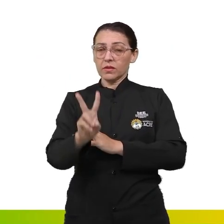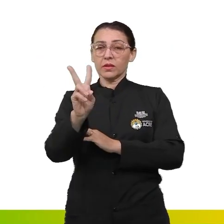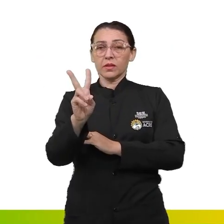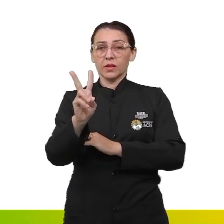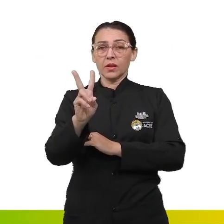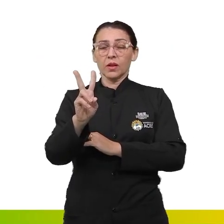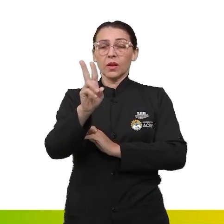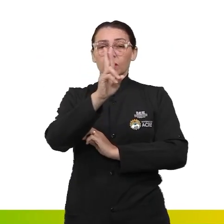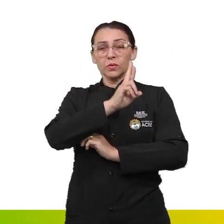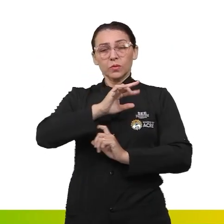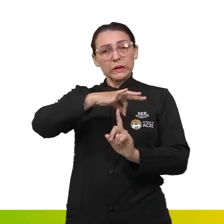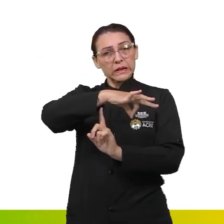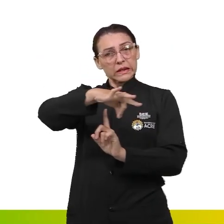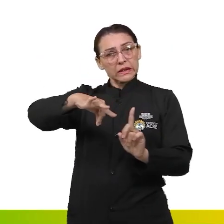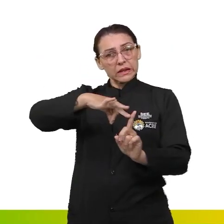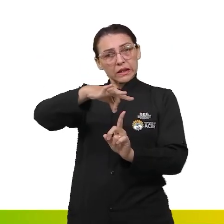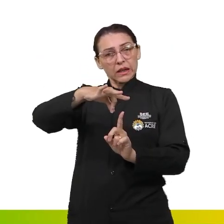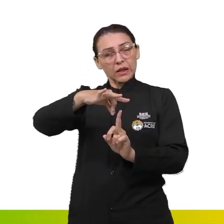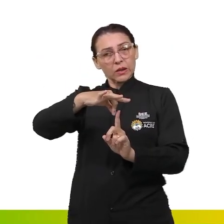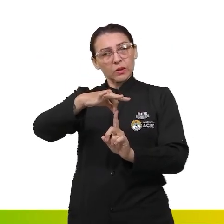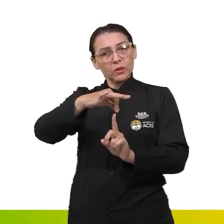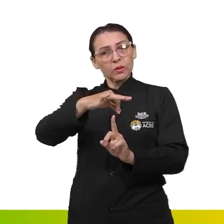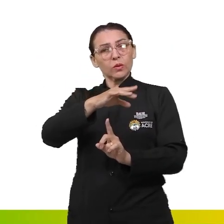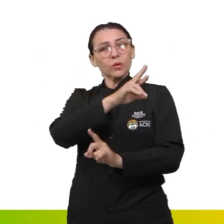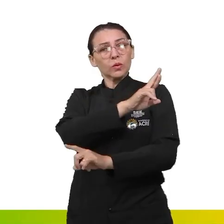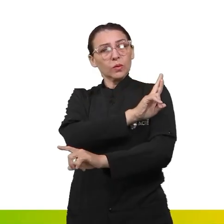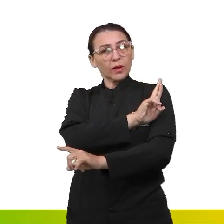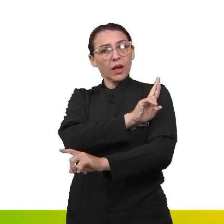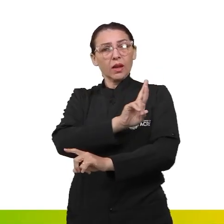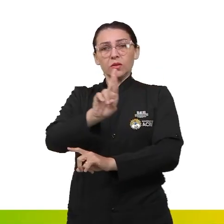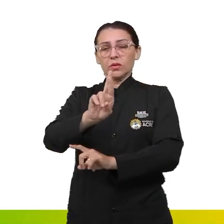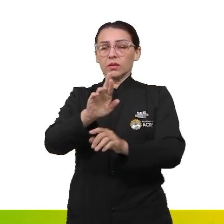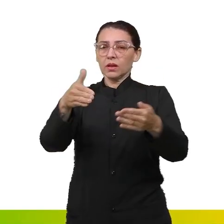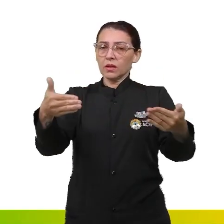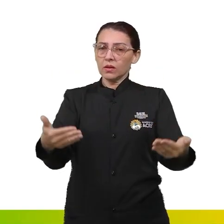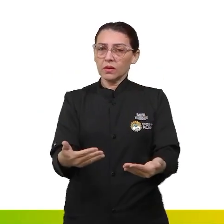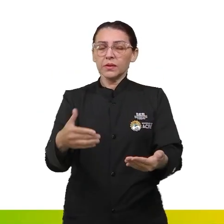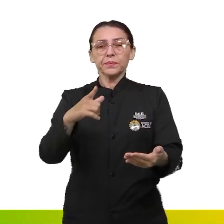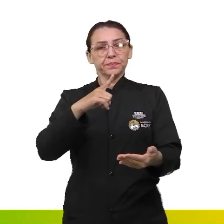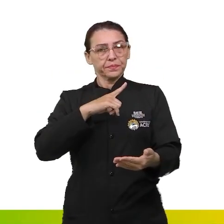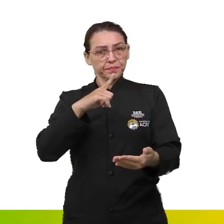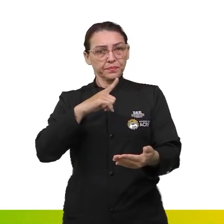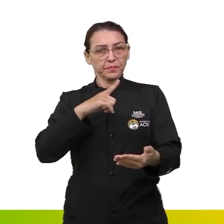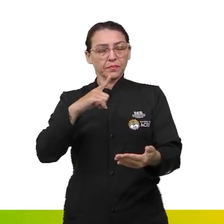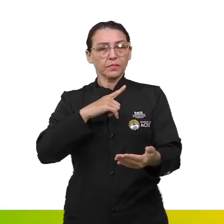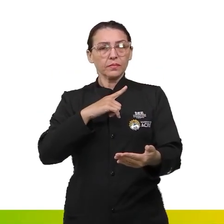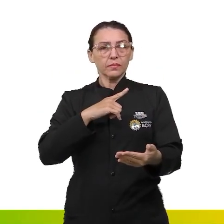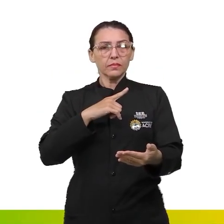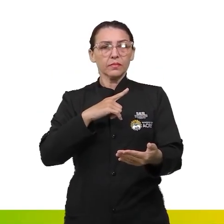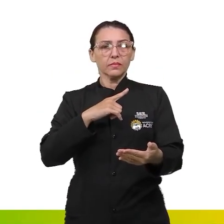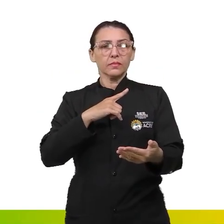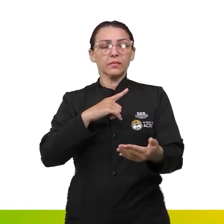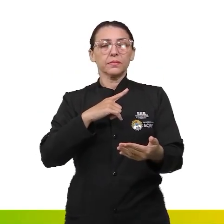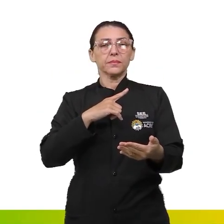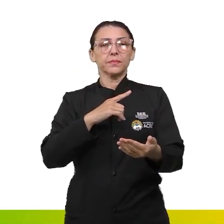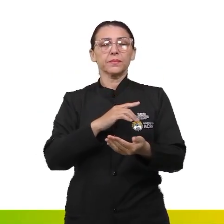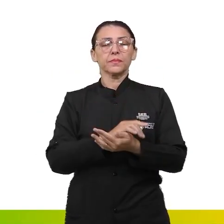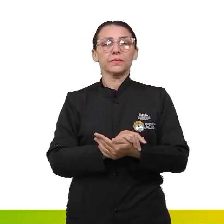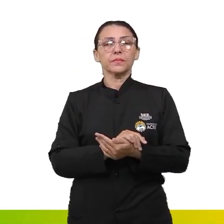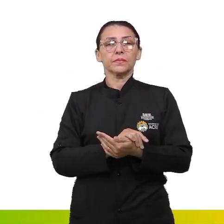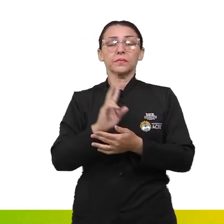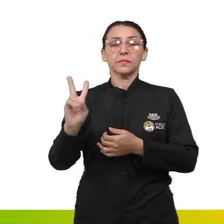do sagrado, do religioso. Agora nós temos, inclusive nas artes,